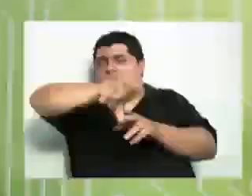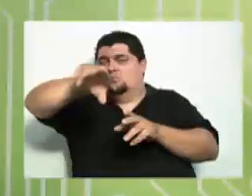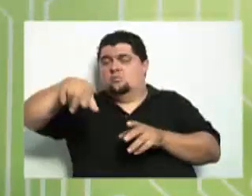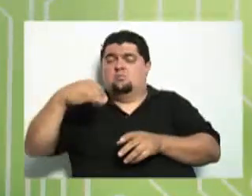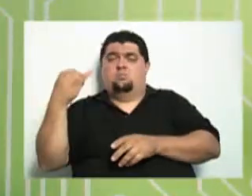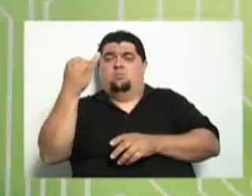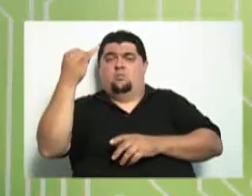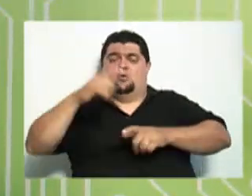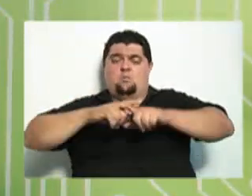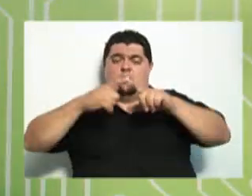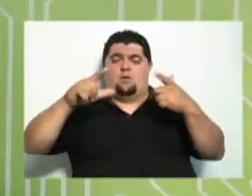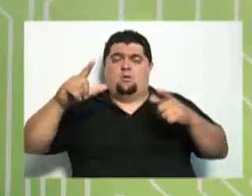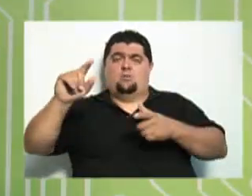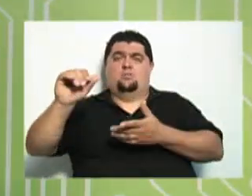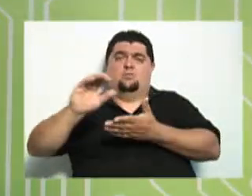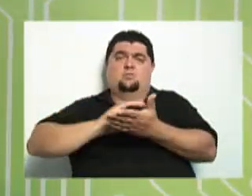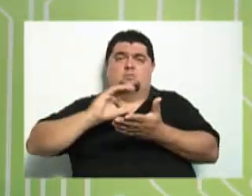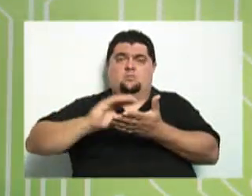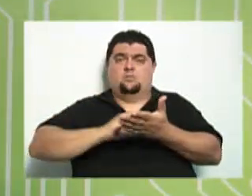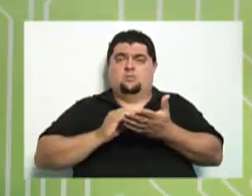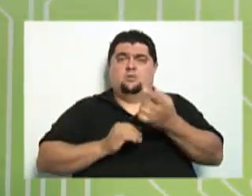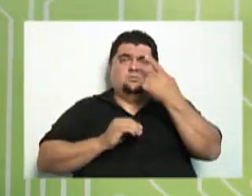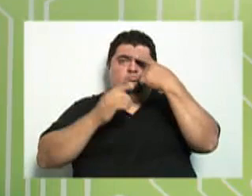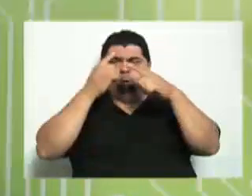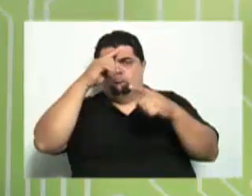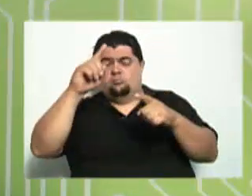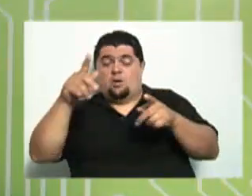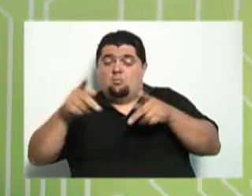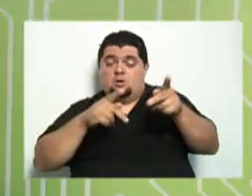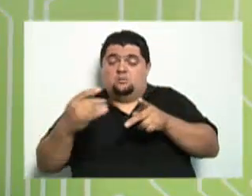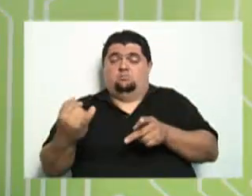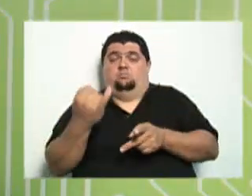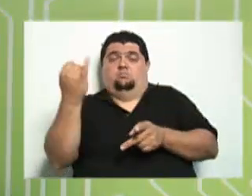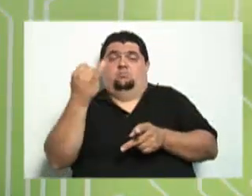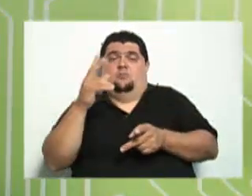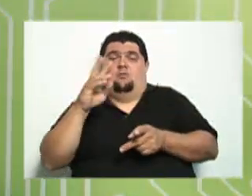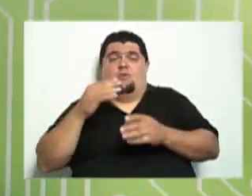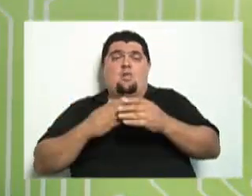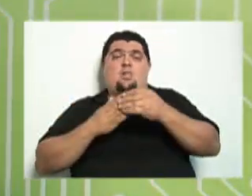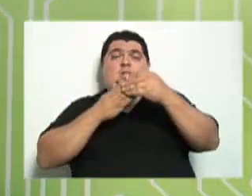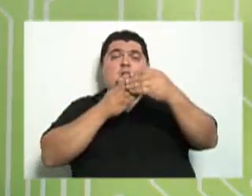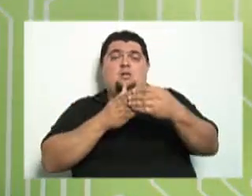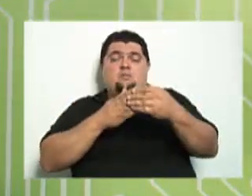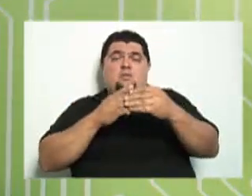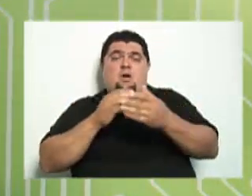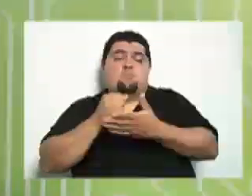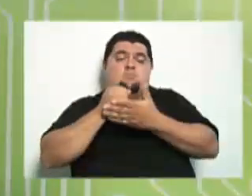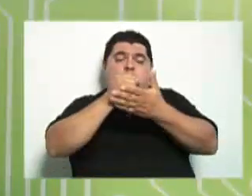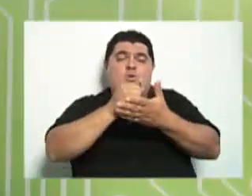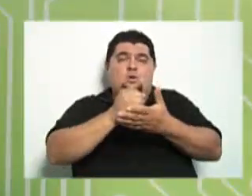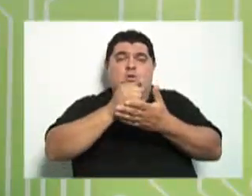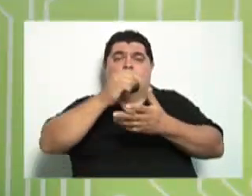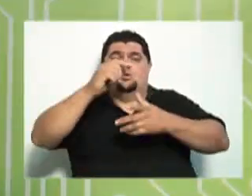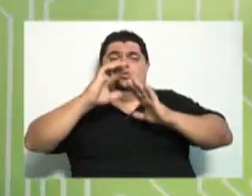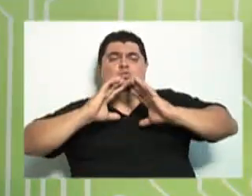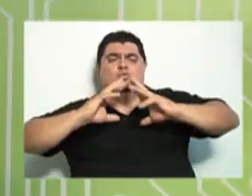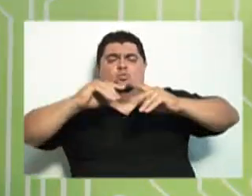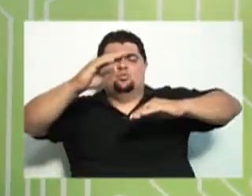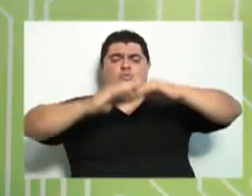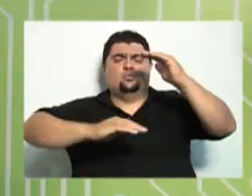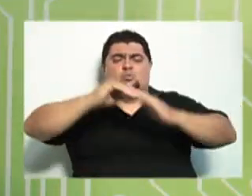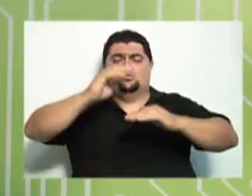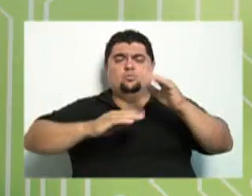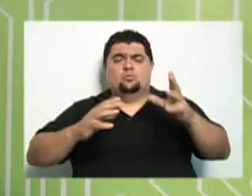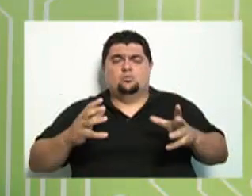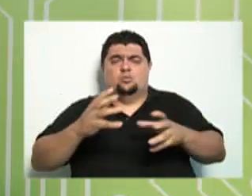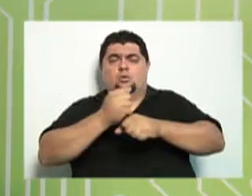para o crescimento econômico. Essa ideia de ter um planejamento que vai levar para uma solidariedade, uma cooperação entre o que desejam fazer